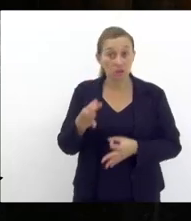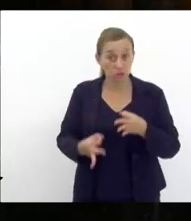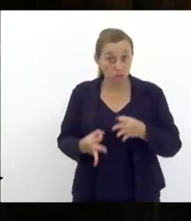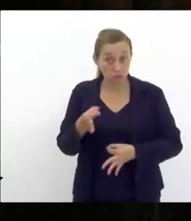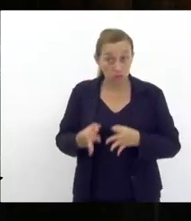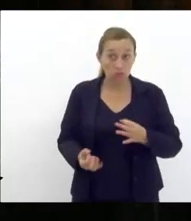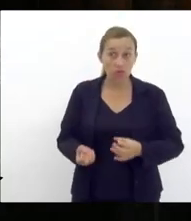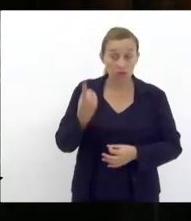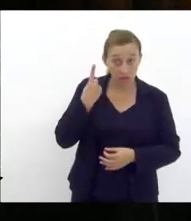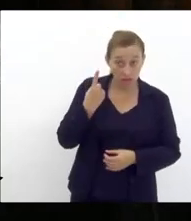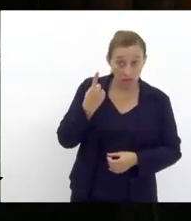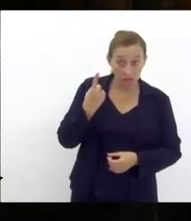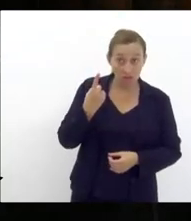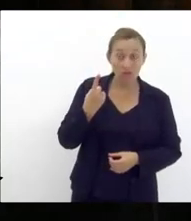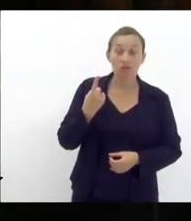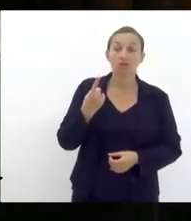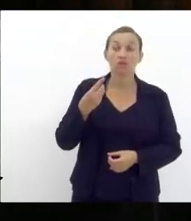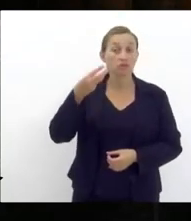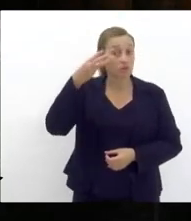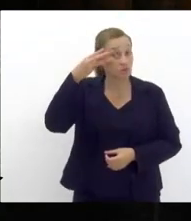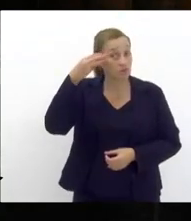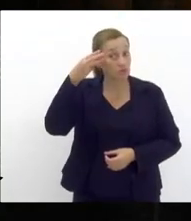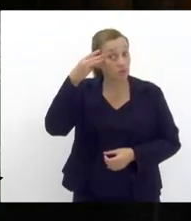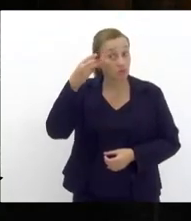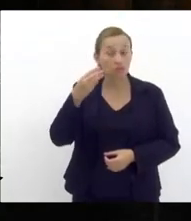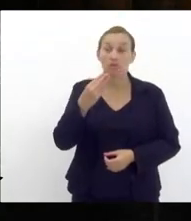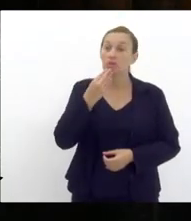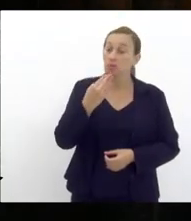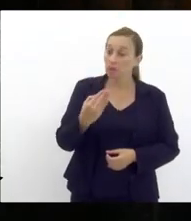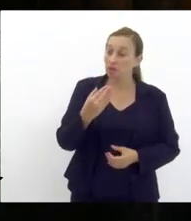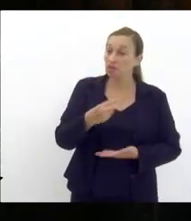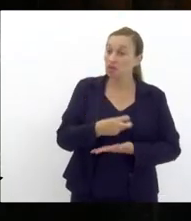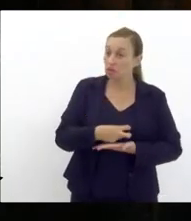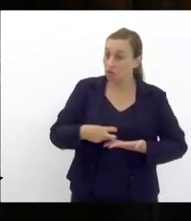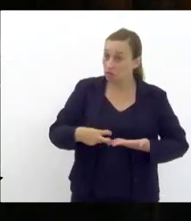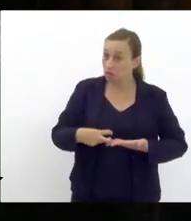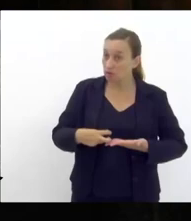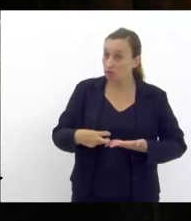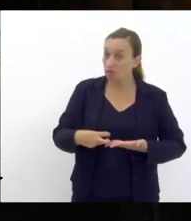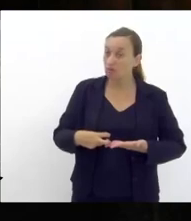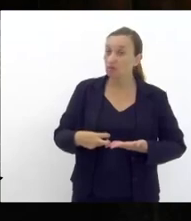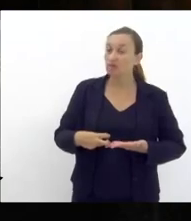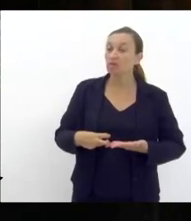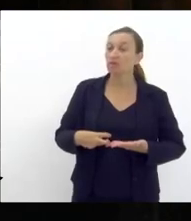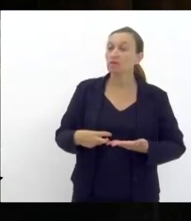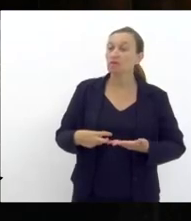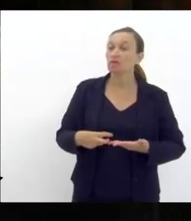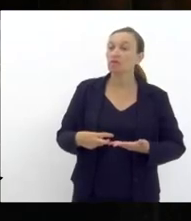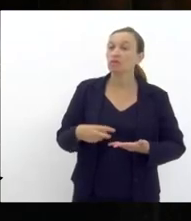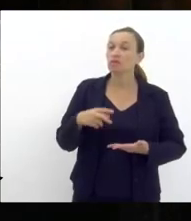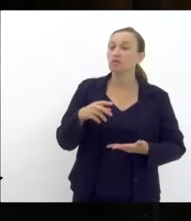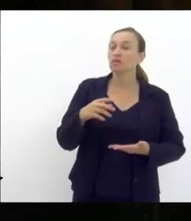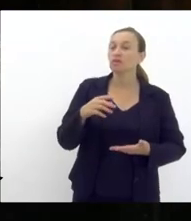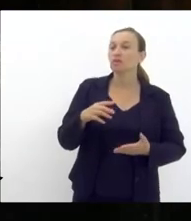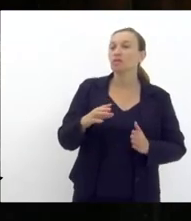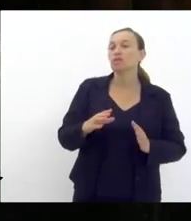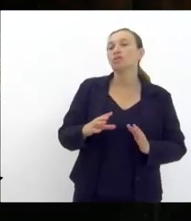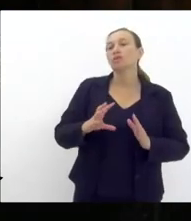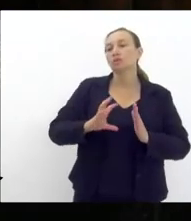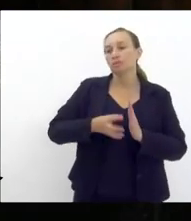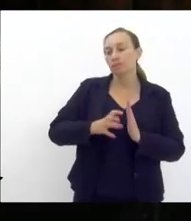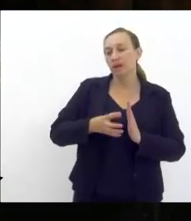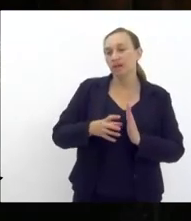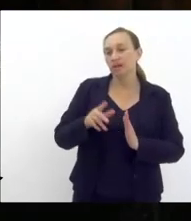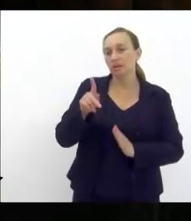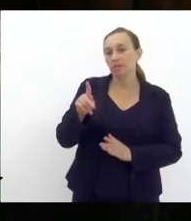ex-governador Wilson um dos pedidos de impeachment foi da nossa bancada do pessoal E o nosso